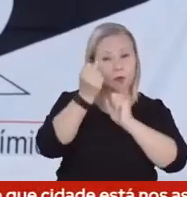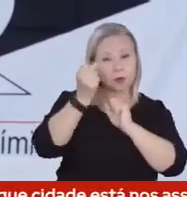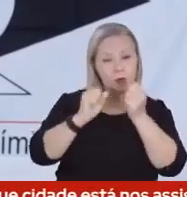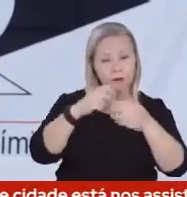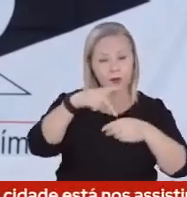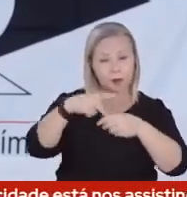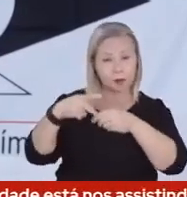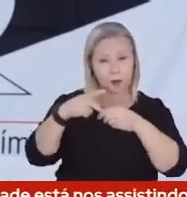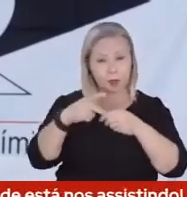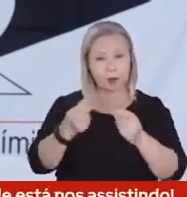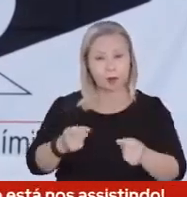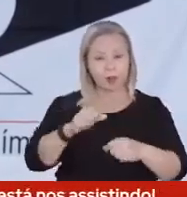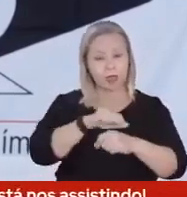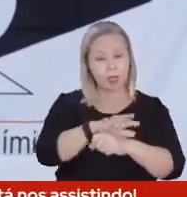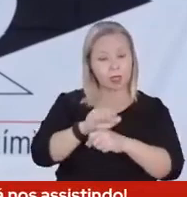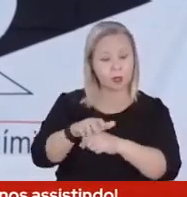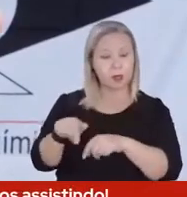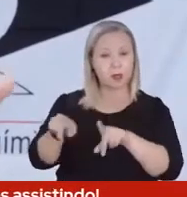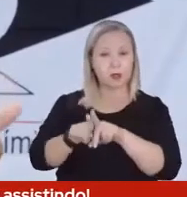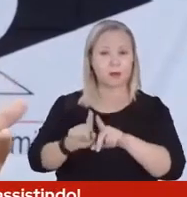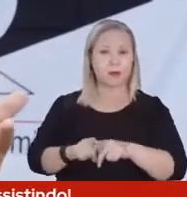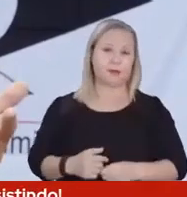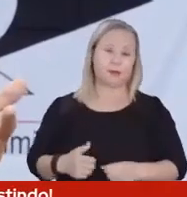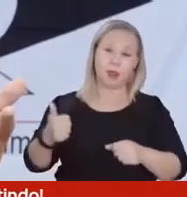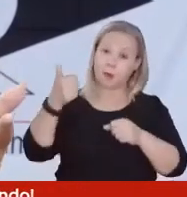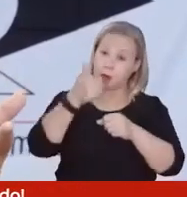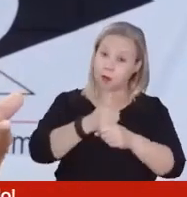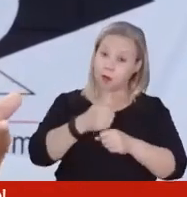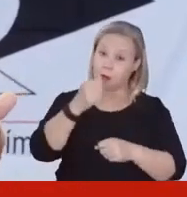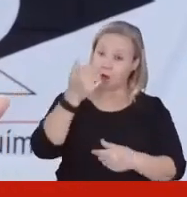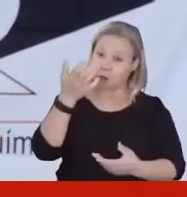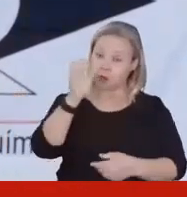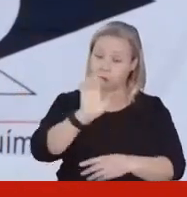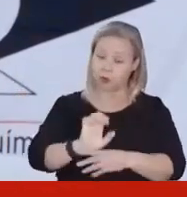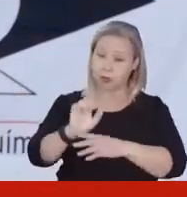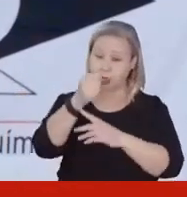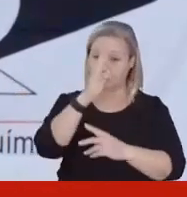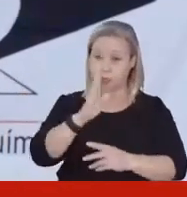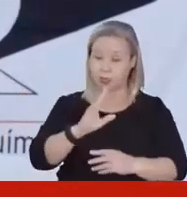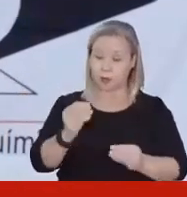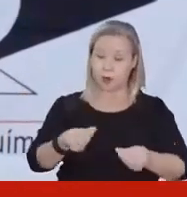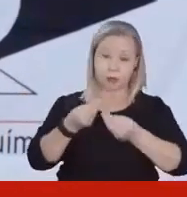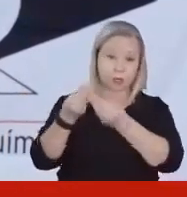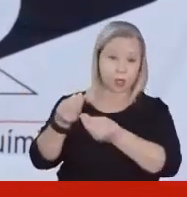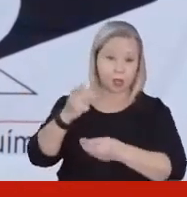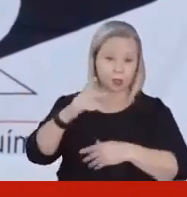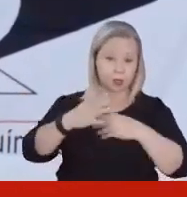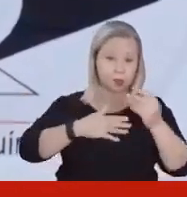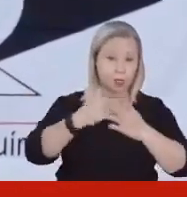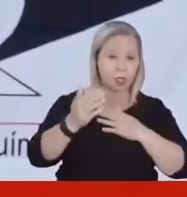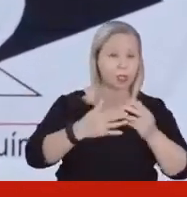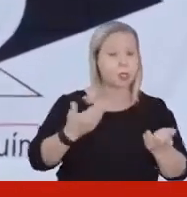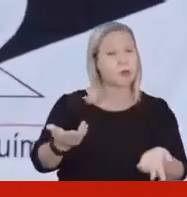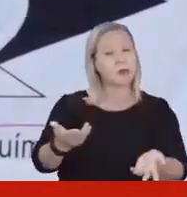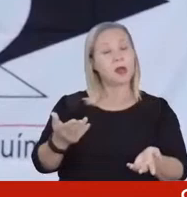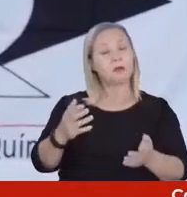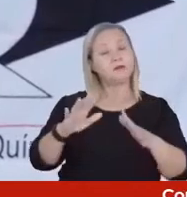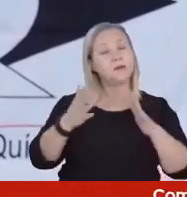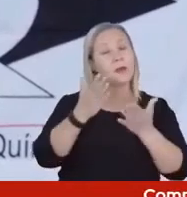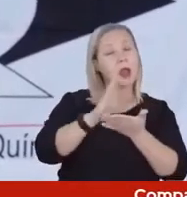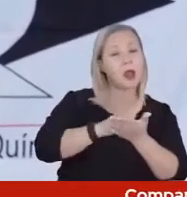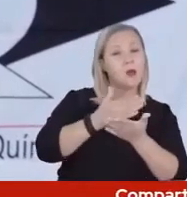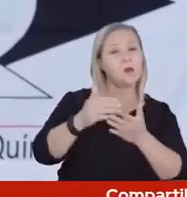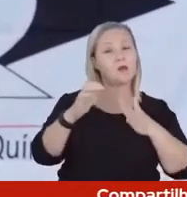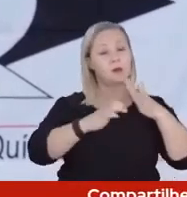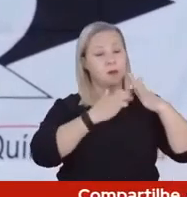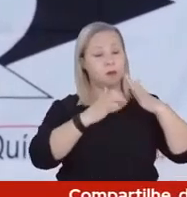É monopólio do Estado brasileiro, que pode conceder a sua operação para empresas privadas ou empresas públicas. Mas é